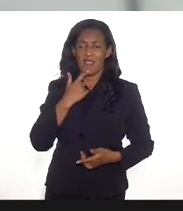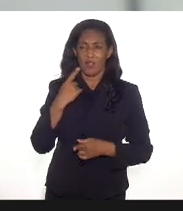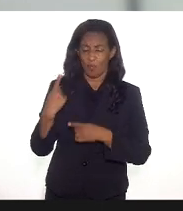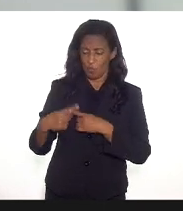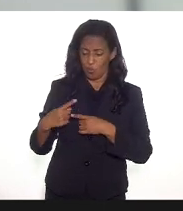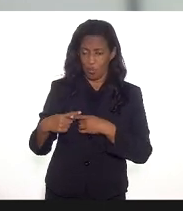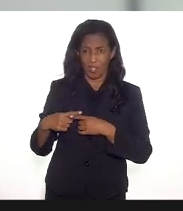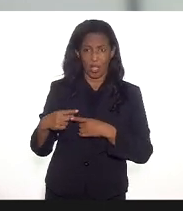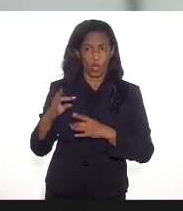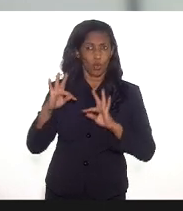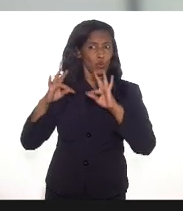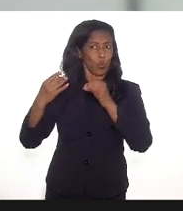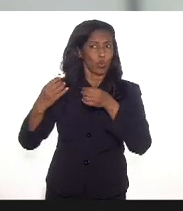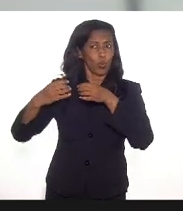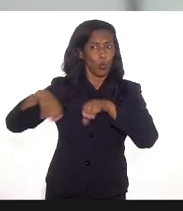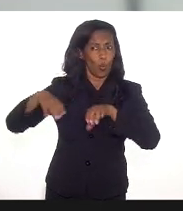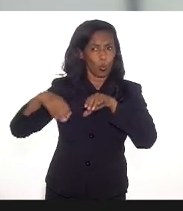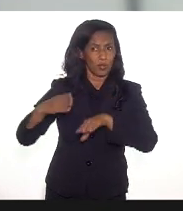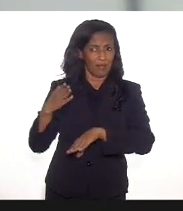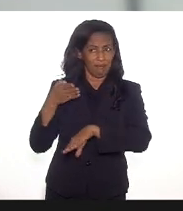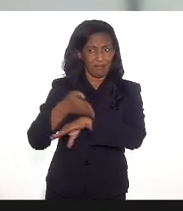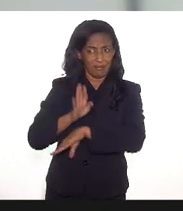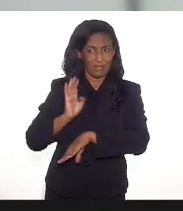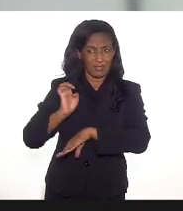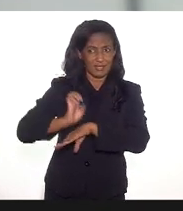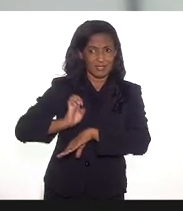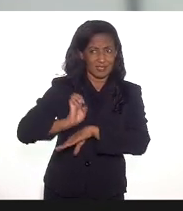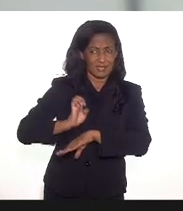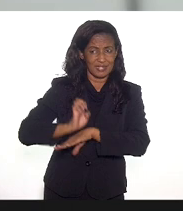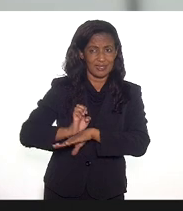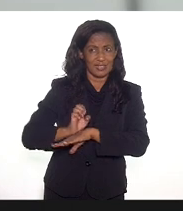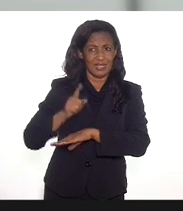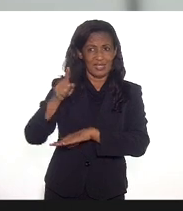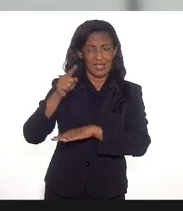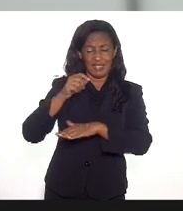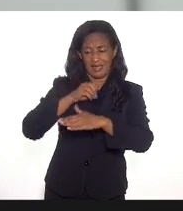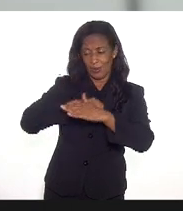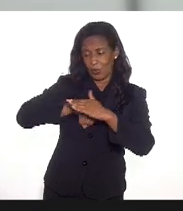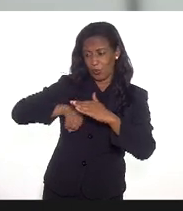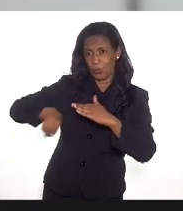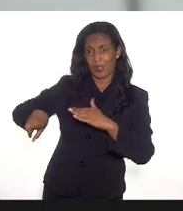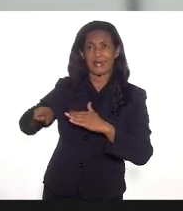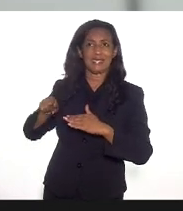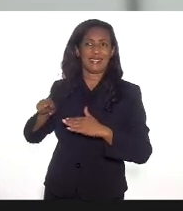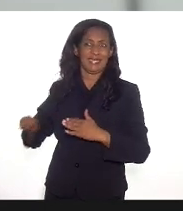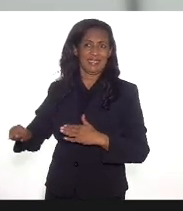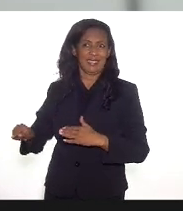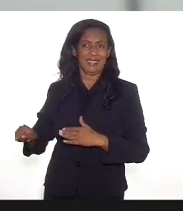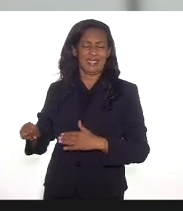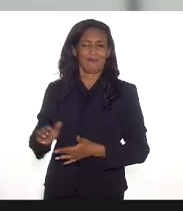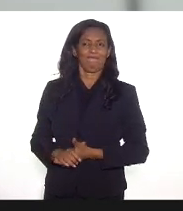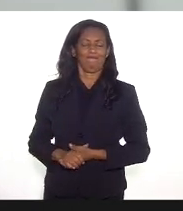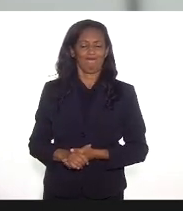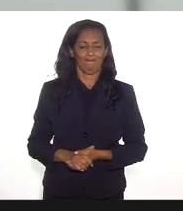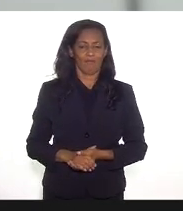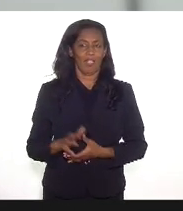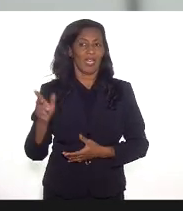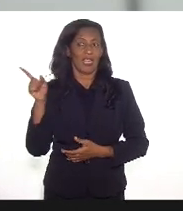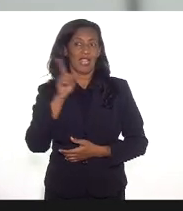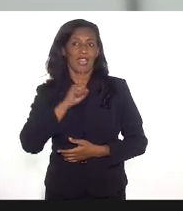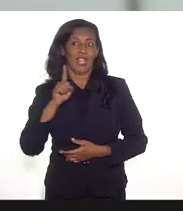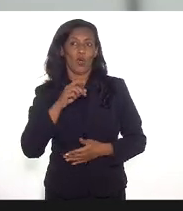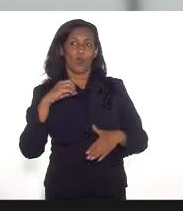todo concursado que entra para o Estado, ele vai para o Fundo Previdenciário e não para o